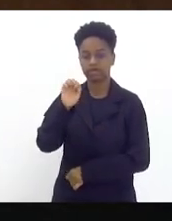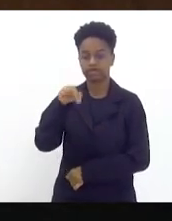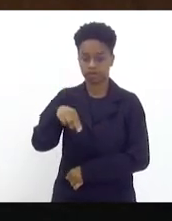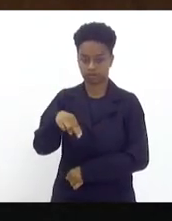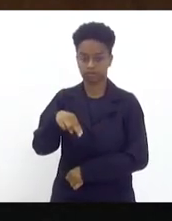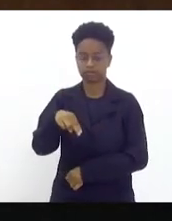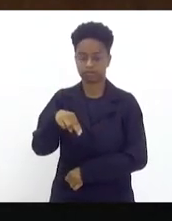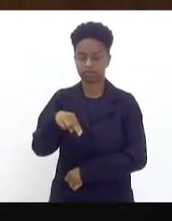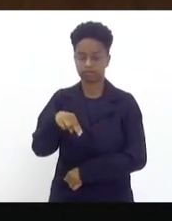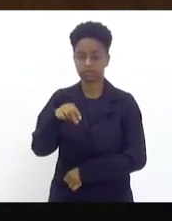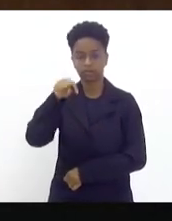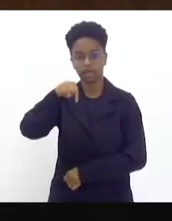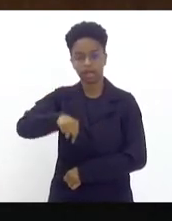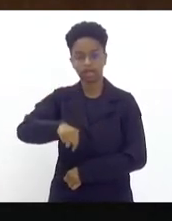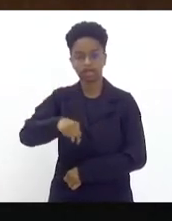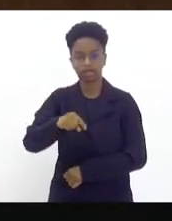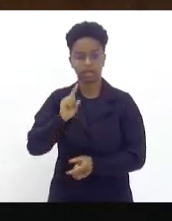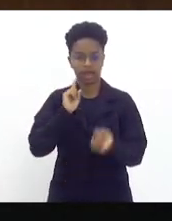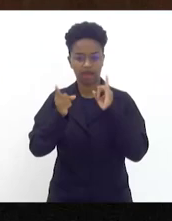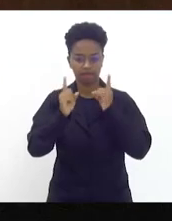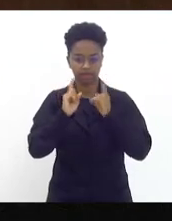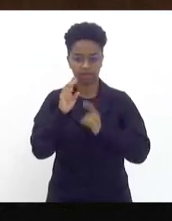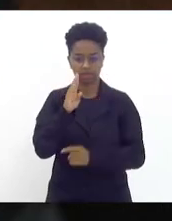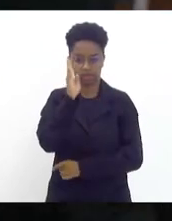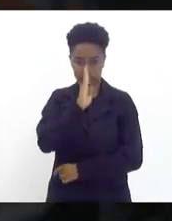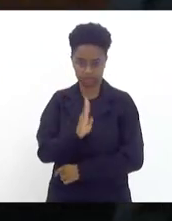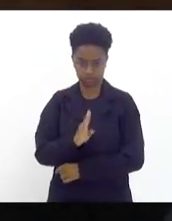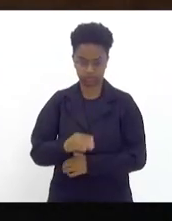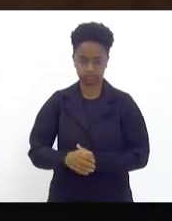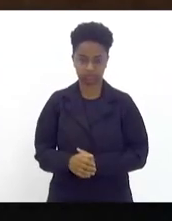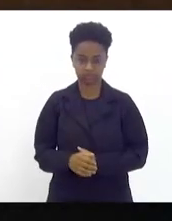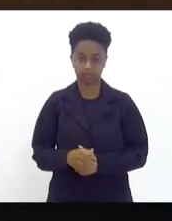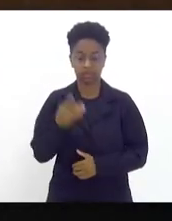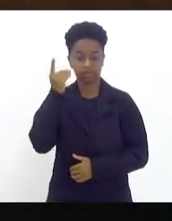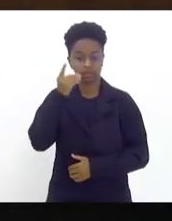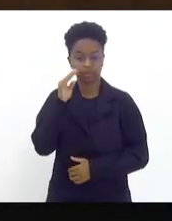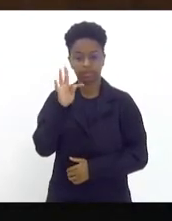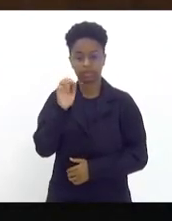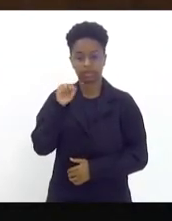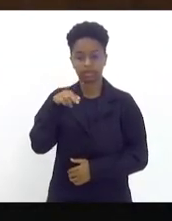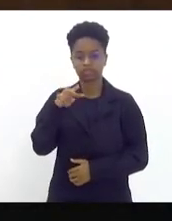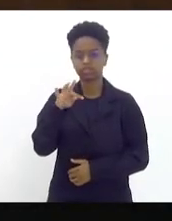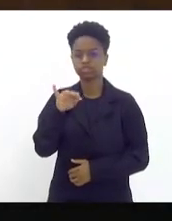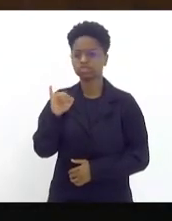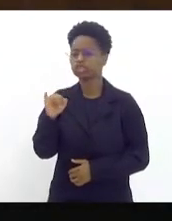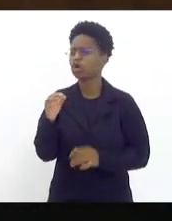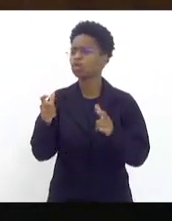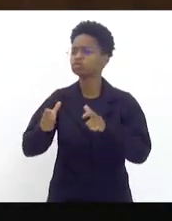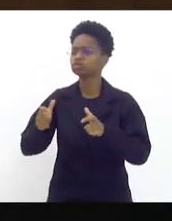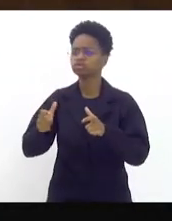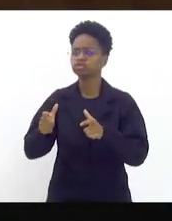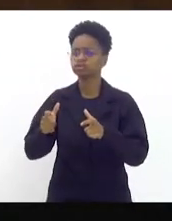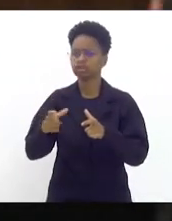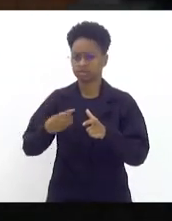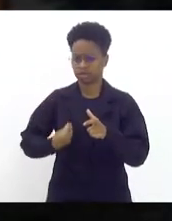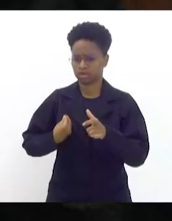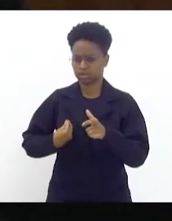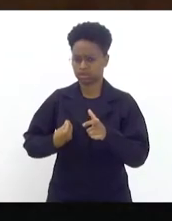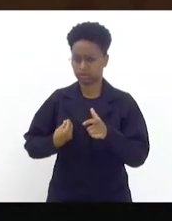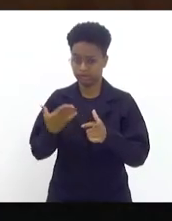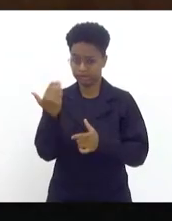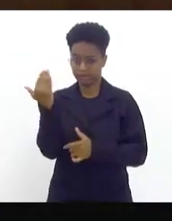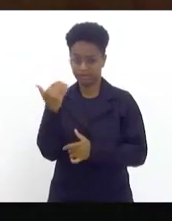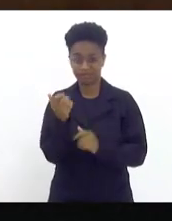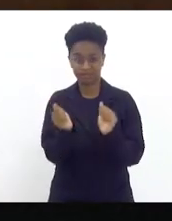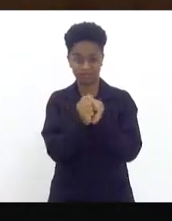aqui na Avenida Brasil Deputado Tande Vieira Cadê ele já está aí vai ali Vamos fazer uma